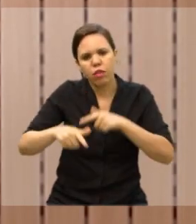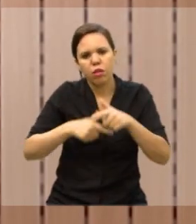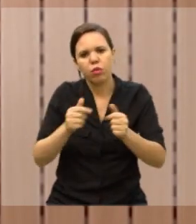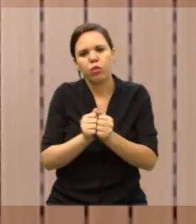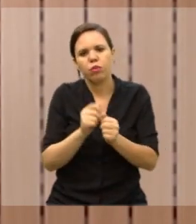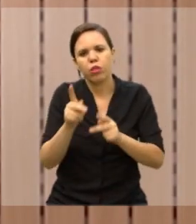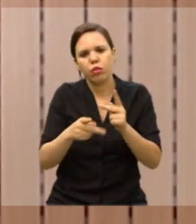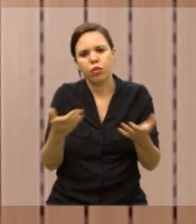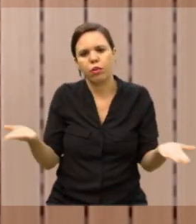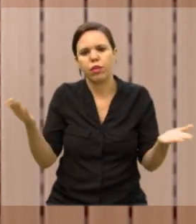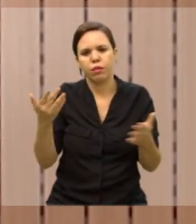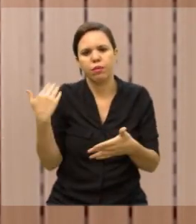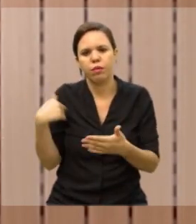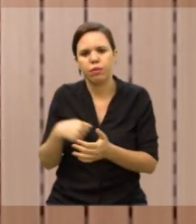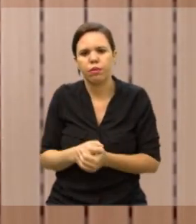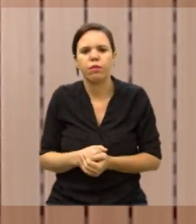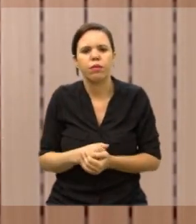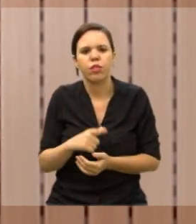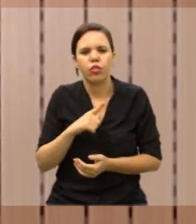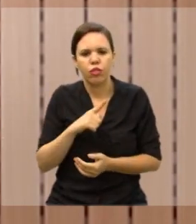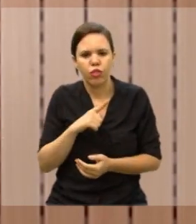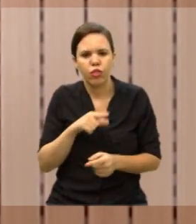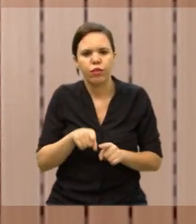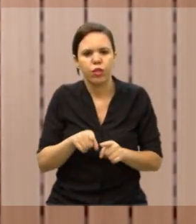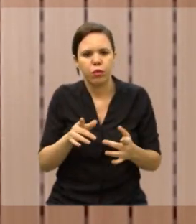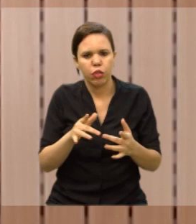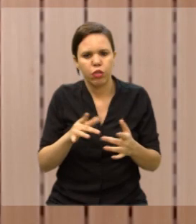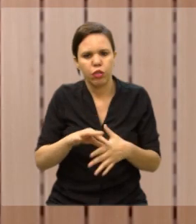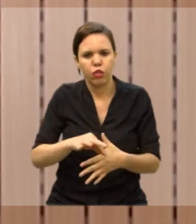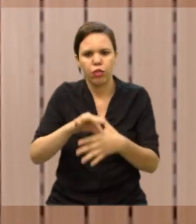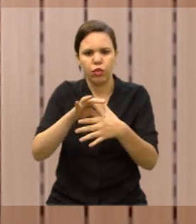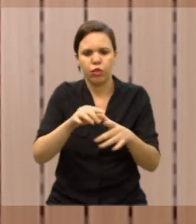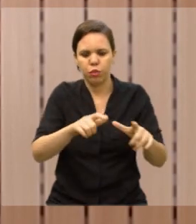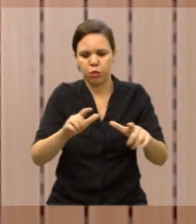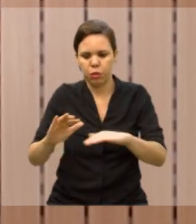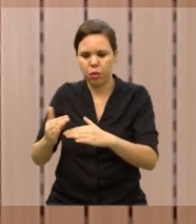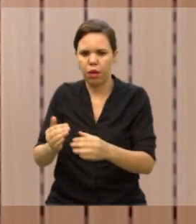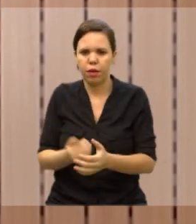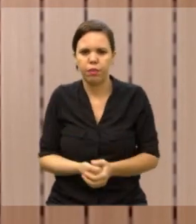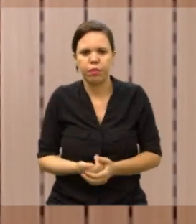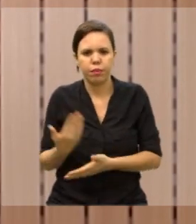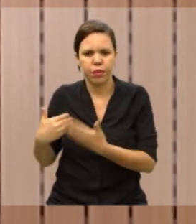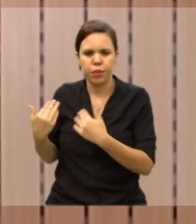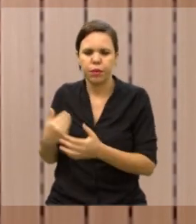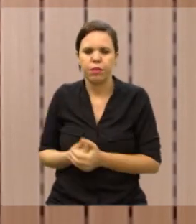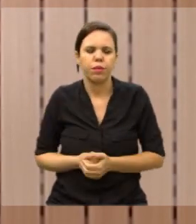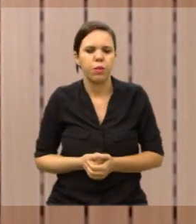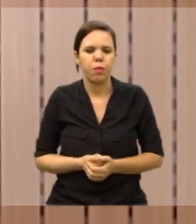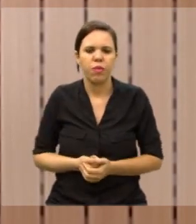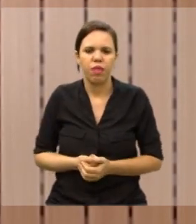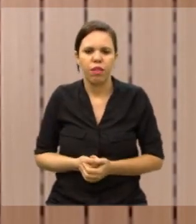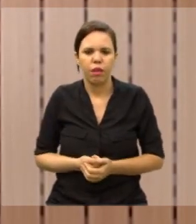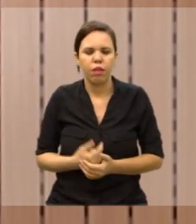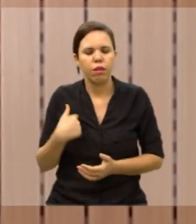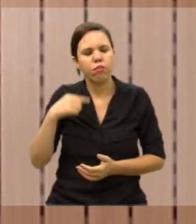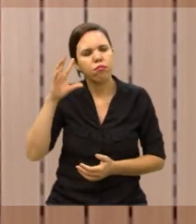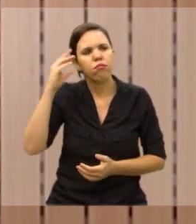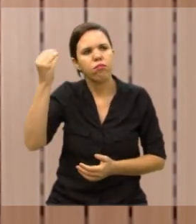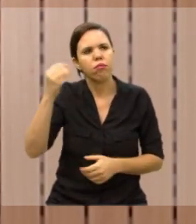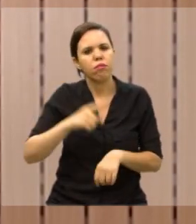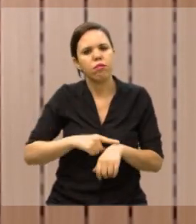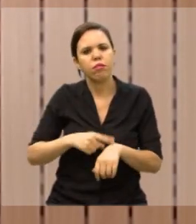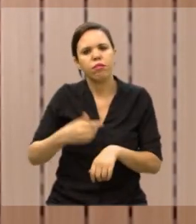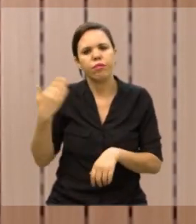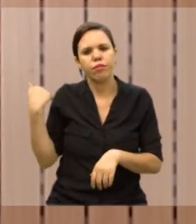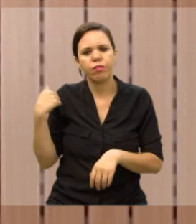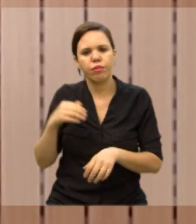o público e eu tive um envolvimento com liderança de bairro. E eu entendi naquele